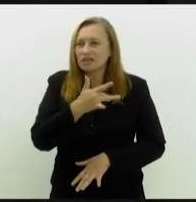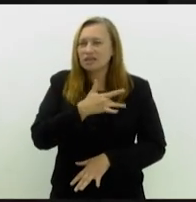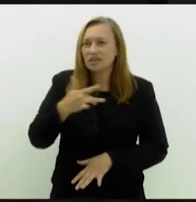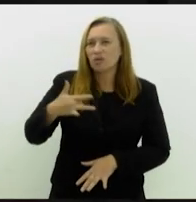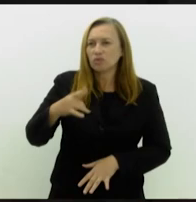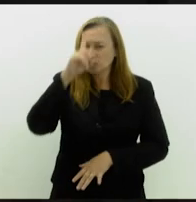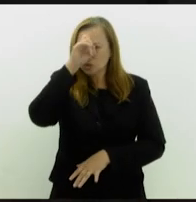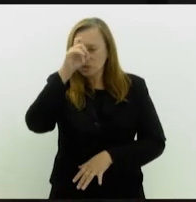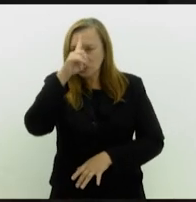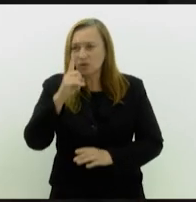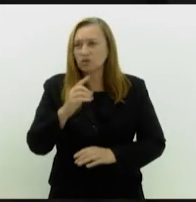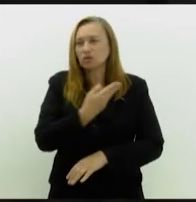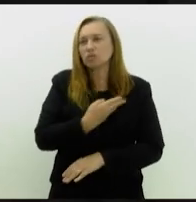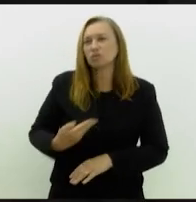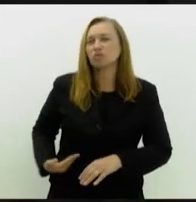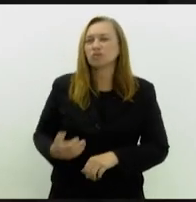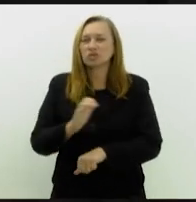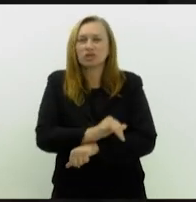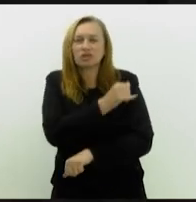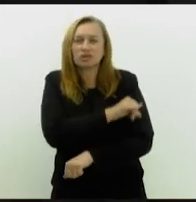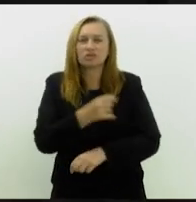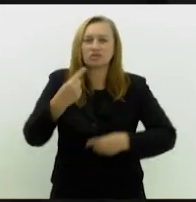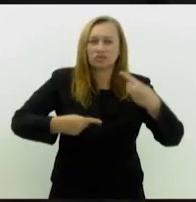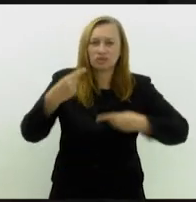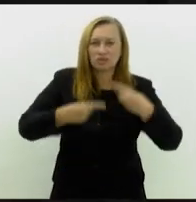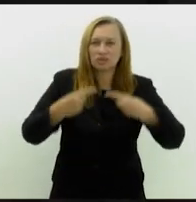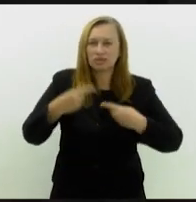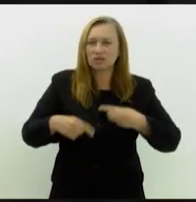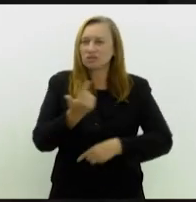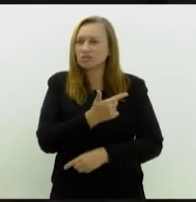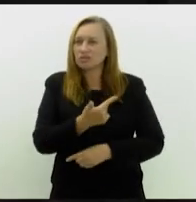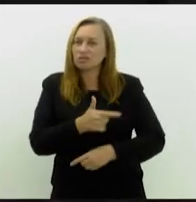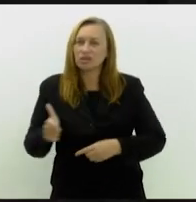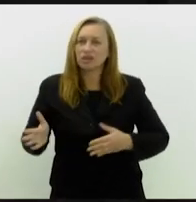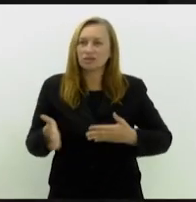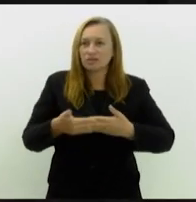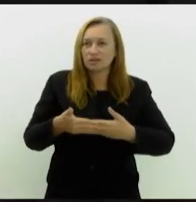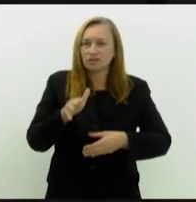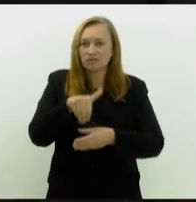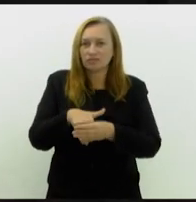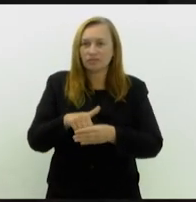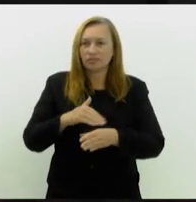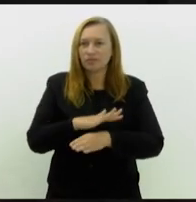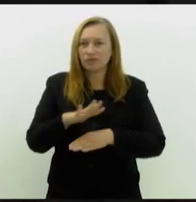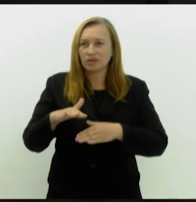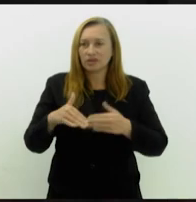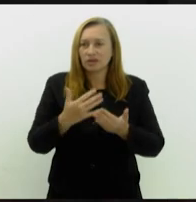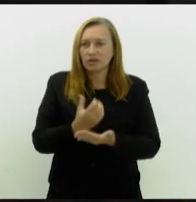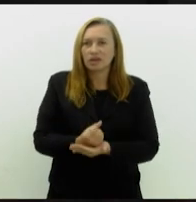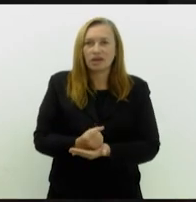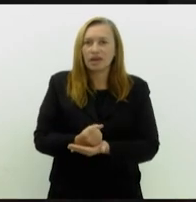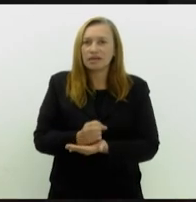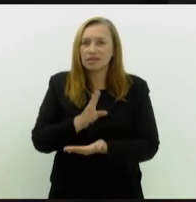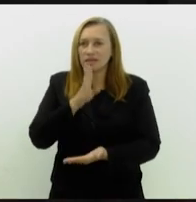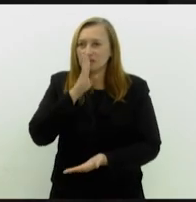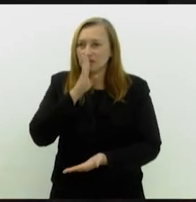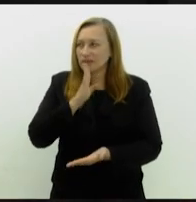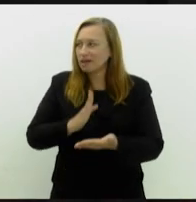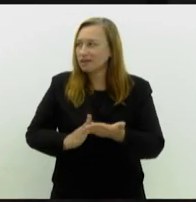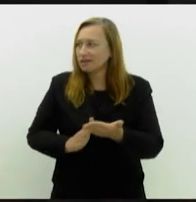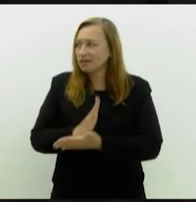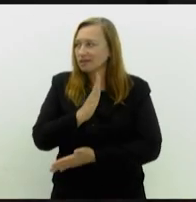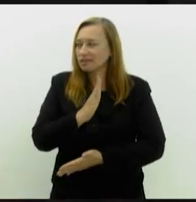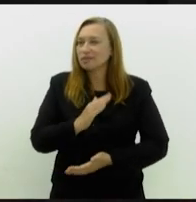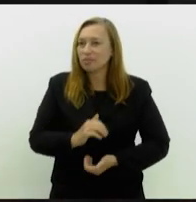hospitais públicos do Estado do Rio de Janeiro em discussão não havendo que queera discutir enada discussão e votação senhores que aprovam permaneça Como